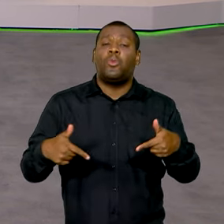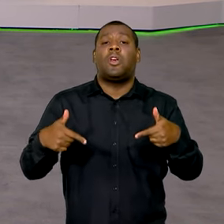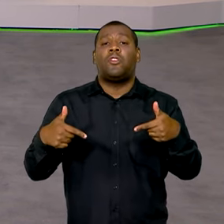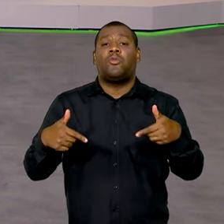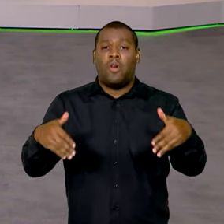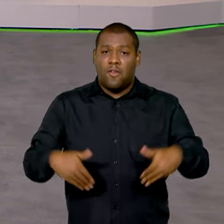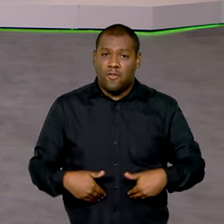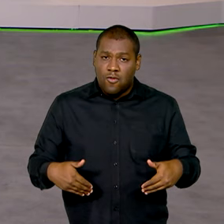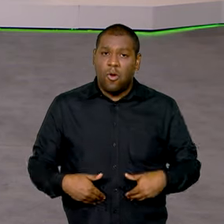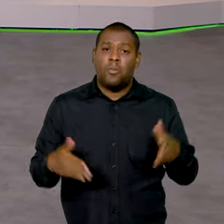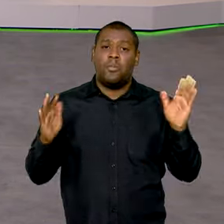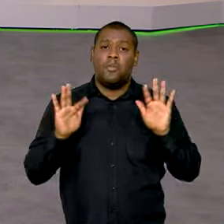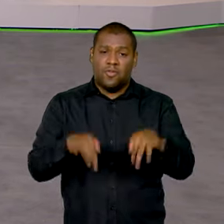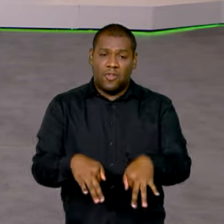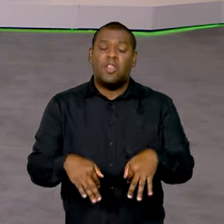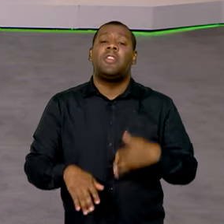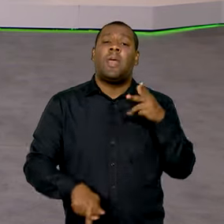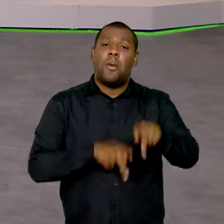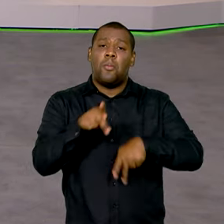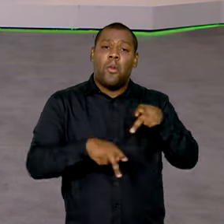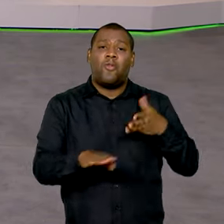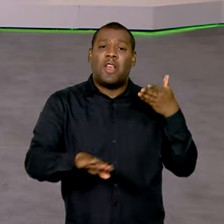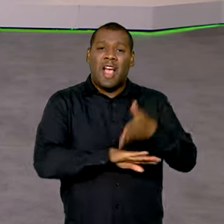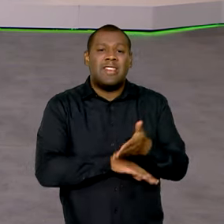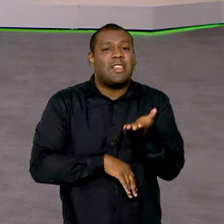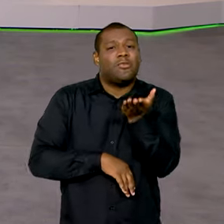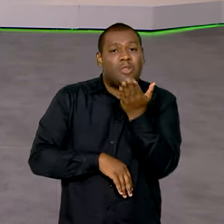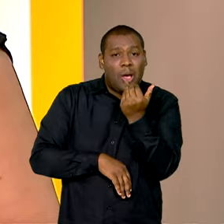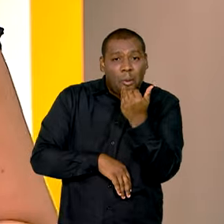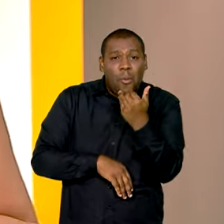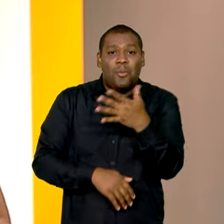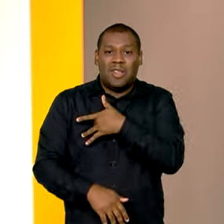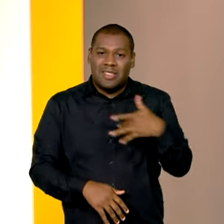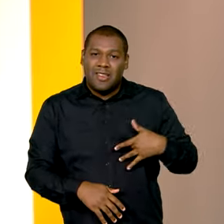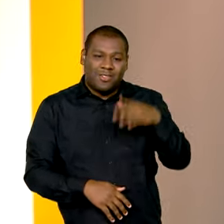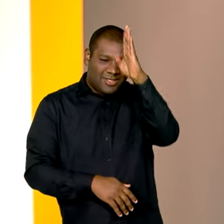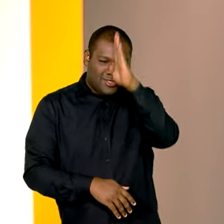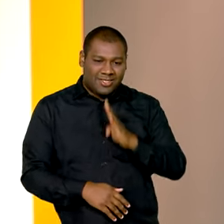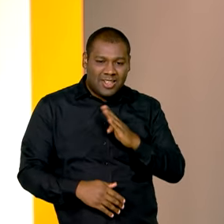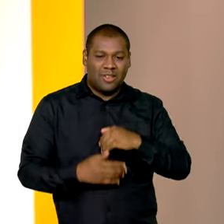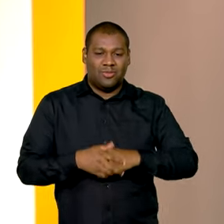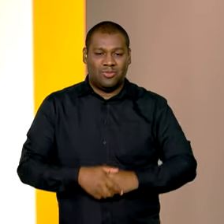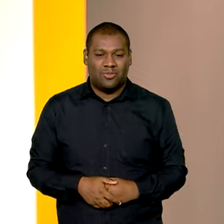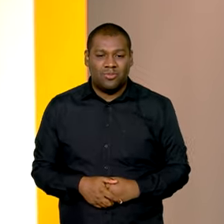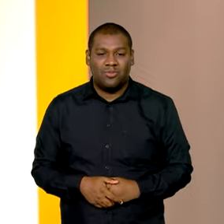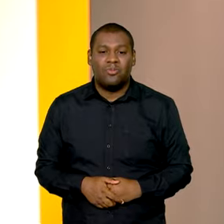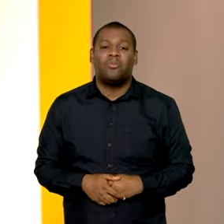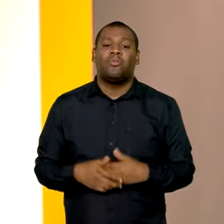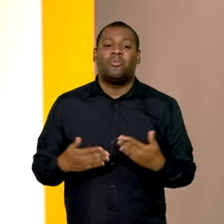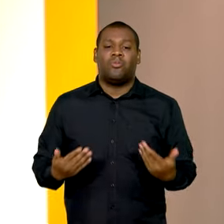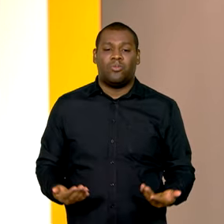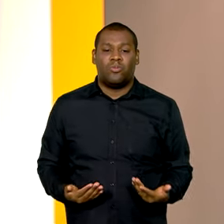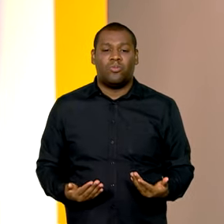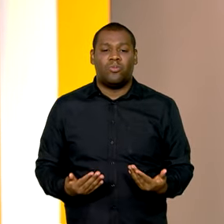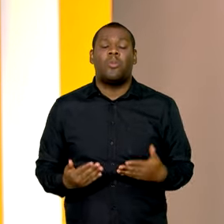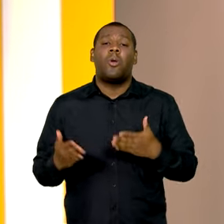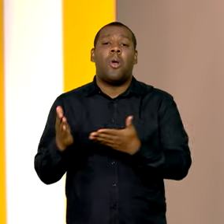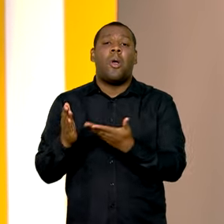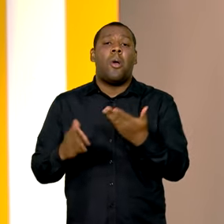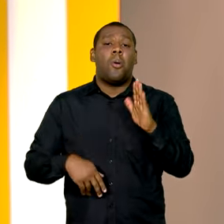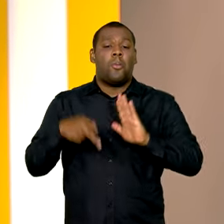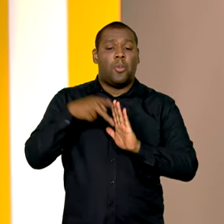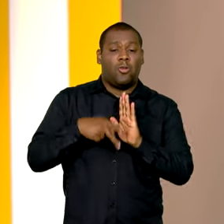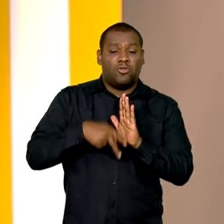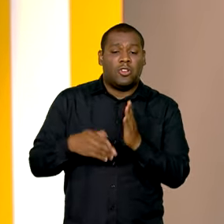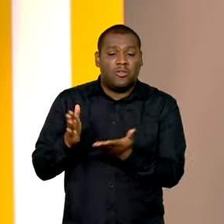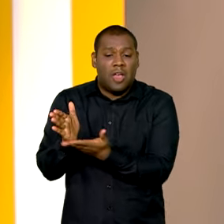tem acesso a alimentos saudáveis e de graça. Os produtos vêm do programa de aquisição de alimentos, o que